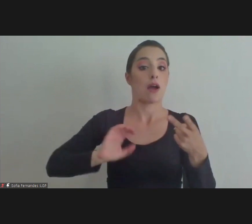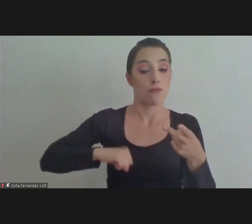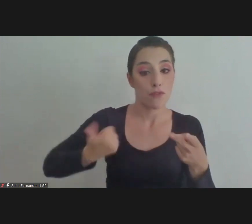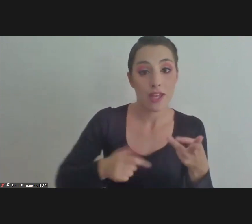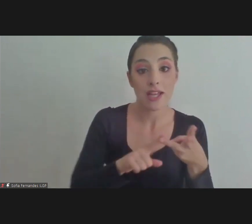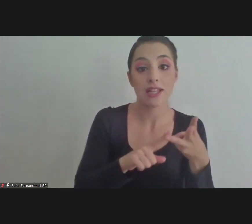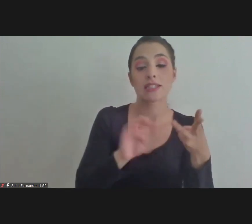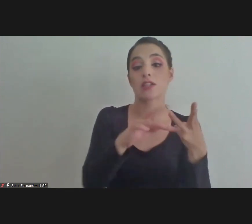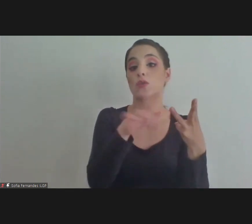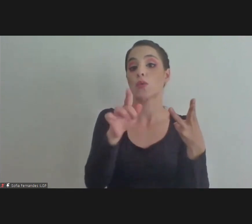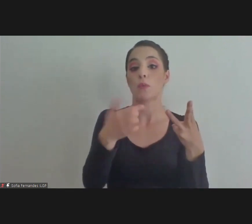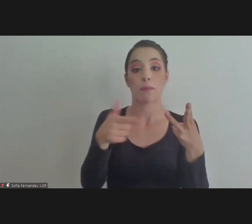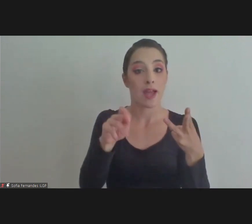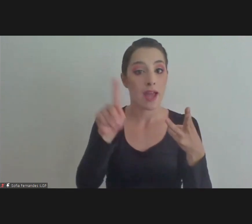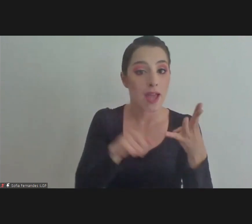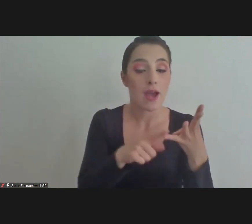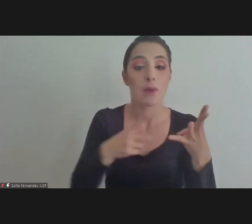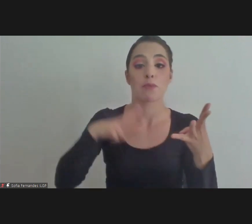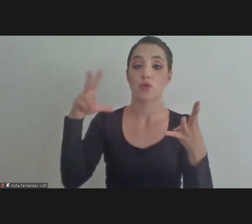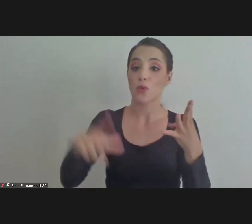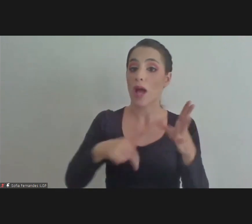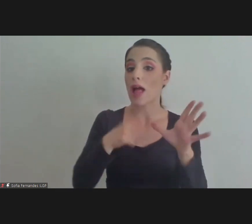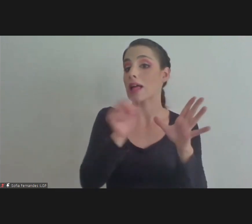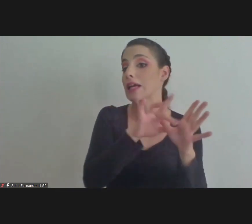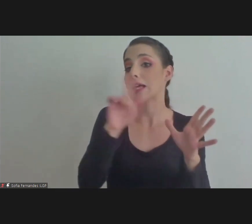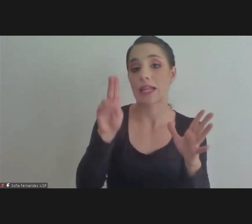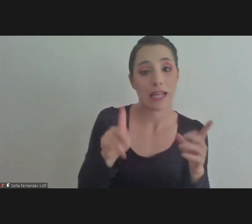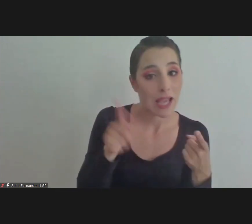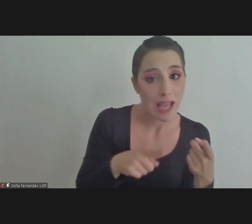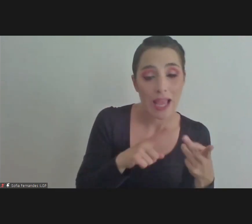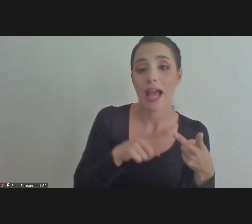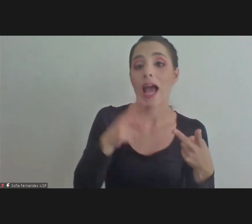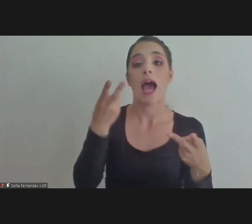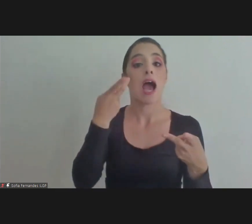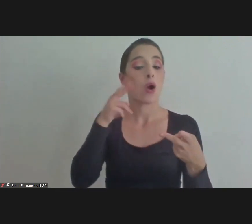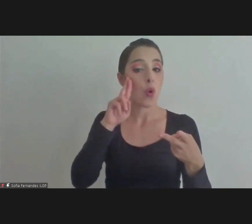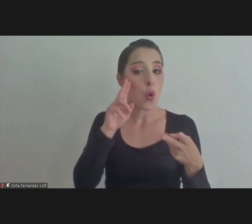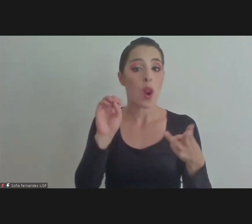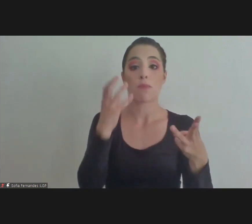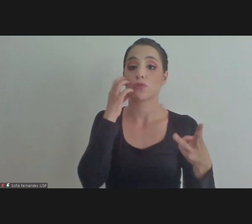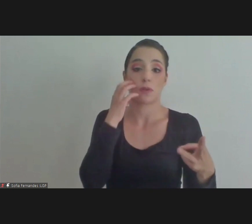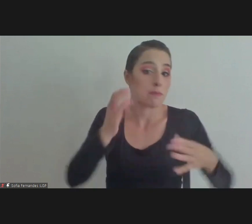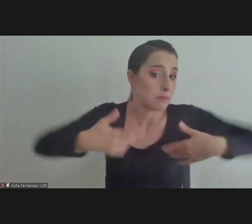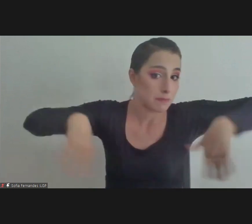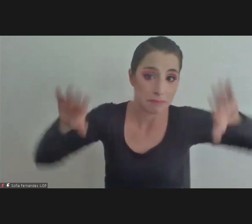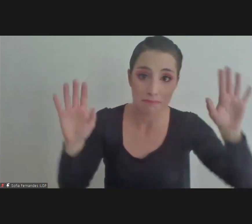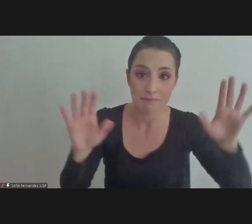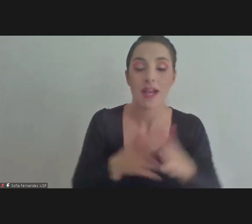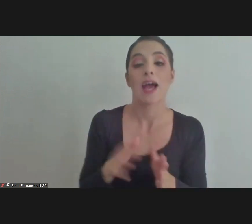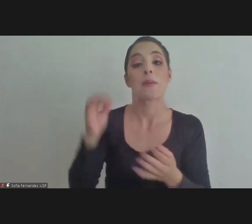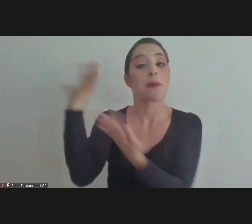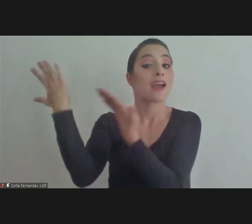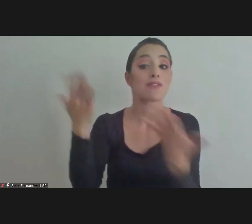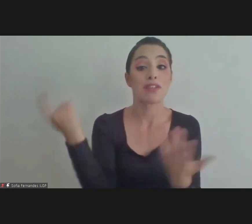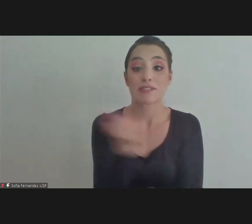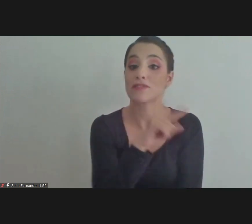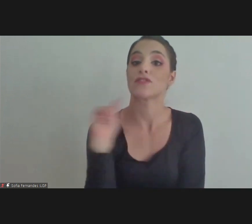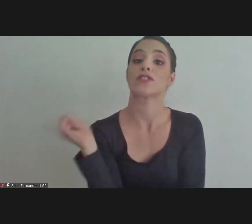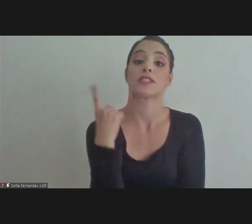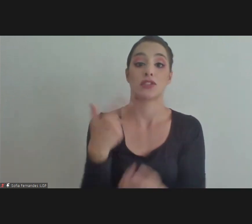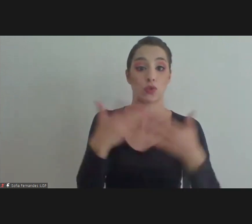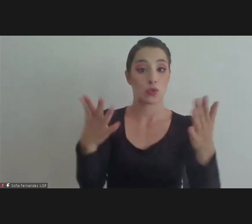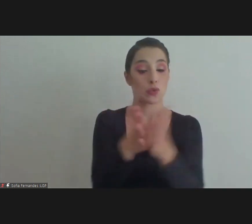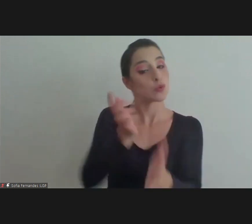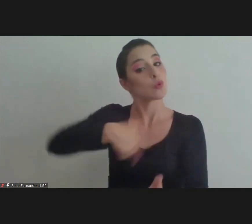Príncipe, Portugal, Guiné-Bissau, Angola ou Moçambique. Bem-vindas e bem-vindos a este webinar, onde iremos